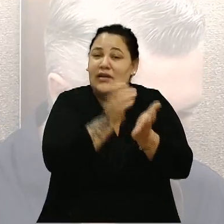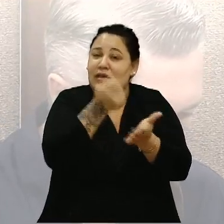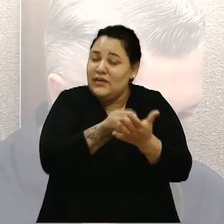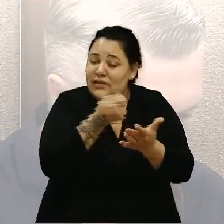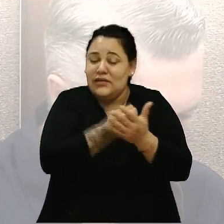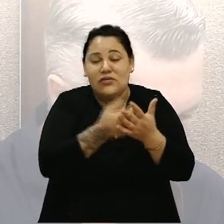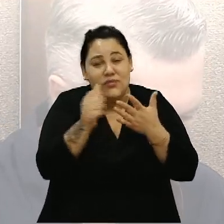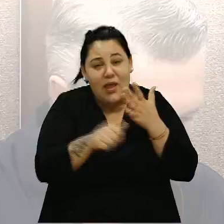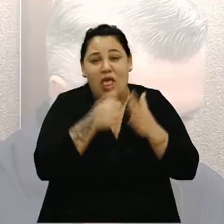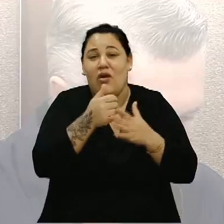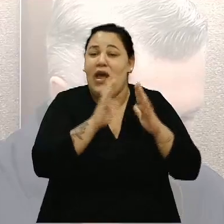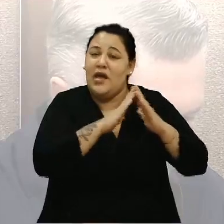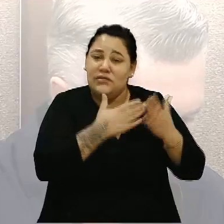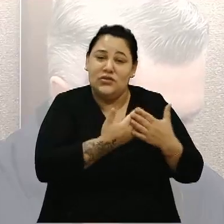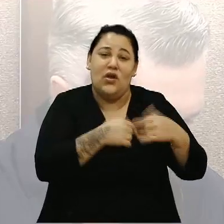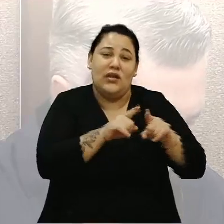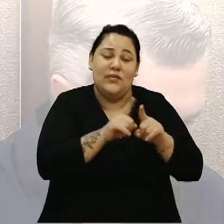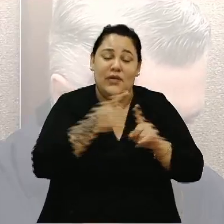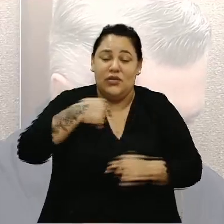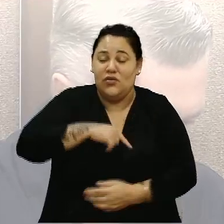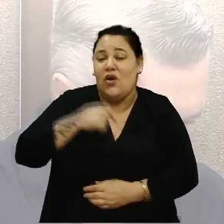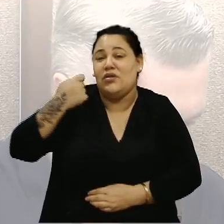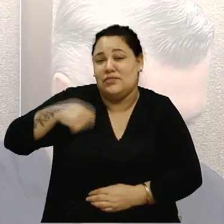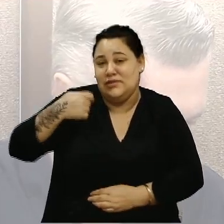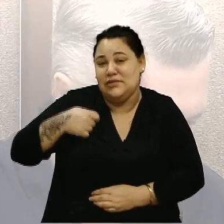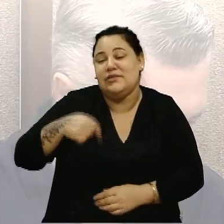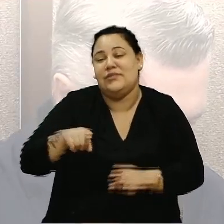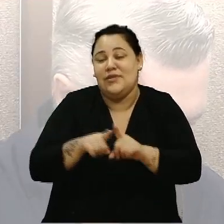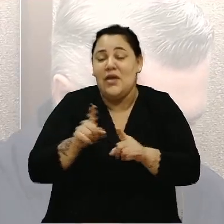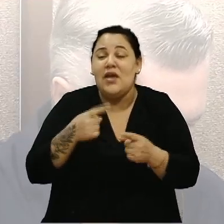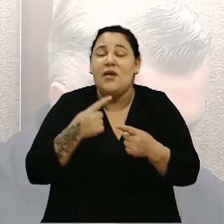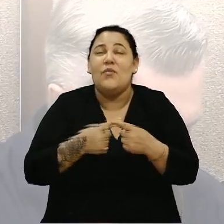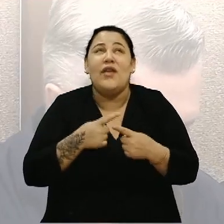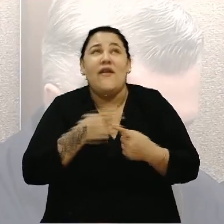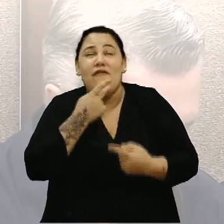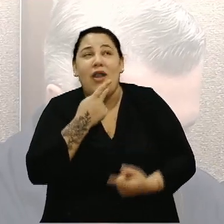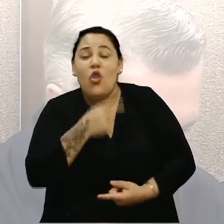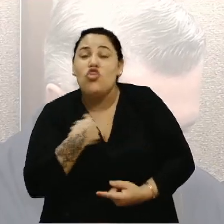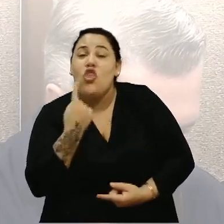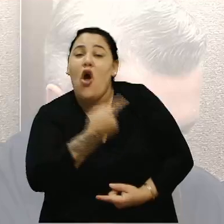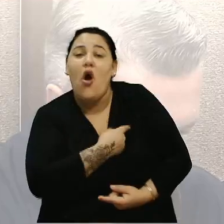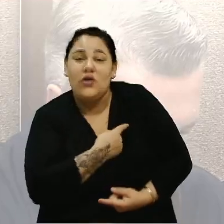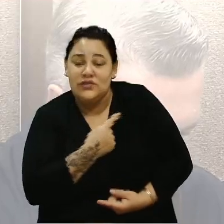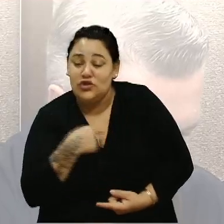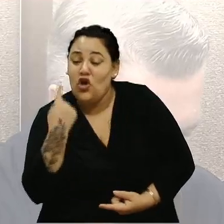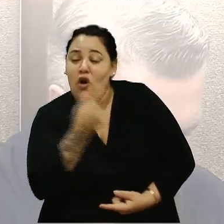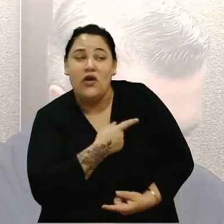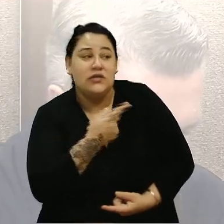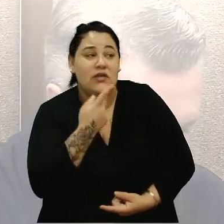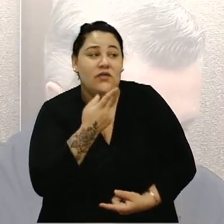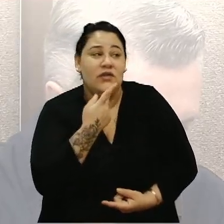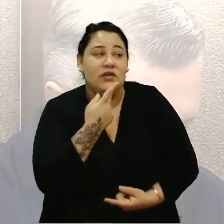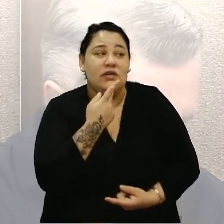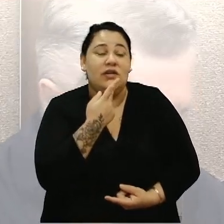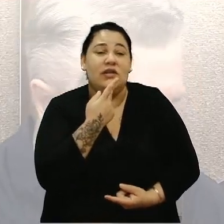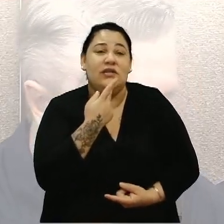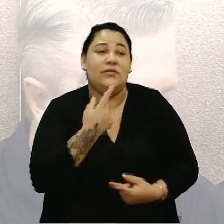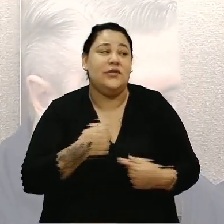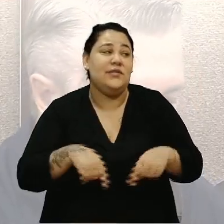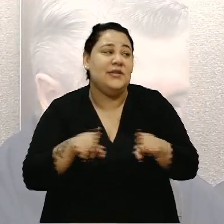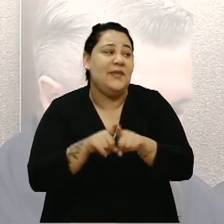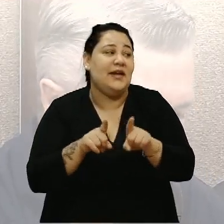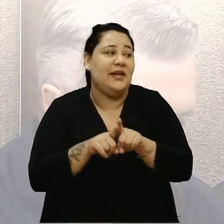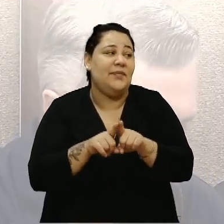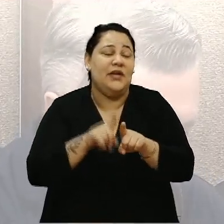ensino, e a gente precisa. Quando eu digo a gente, é o setor público, no momento que eu estou agora. E eu